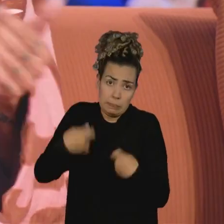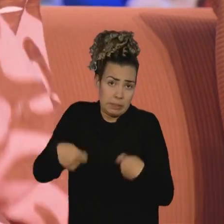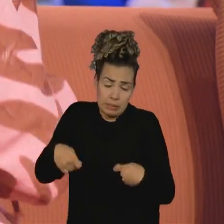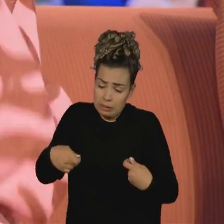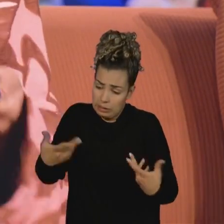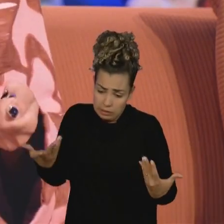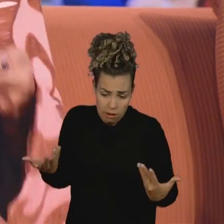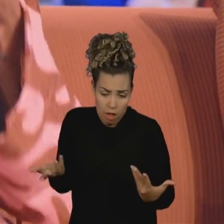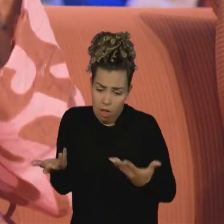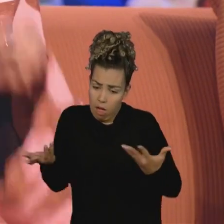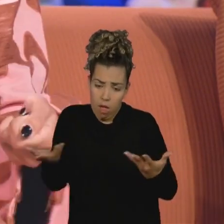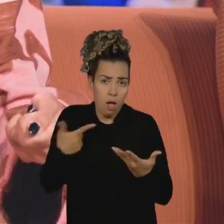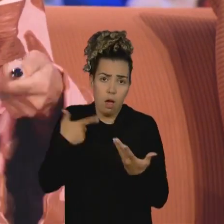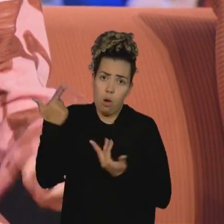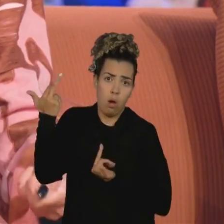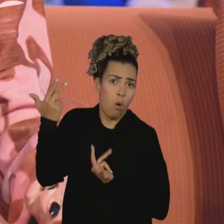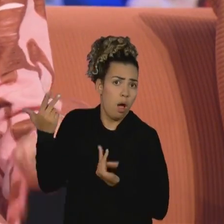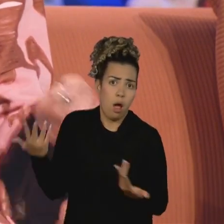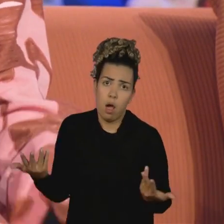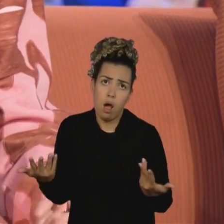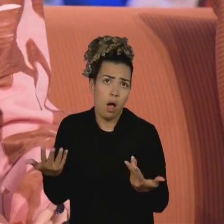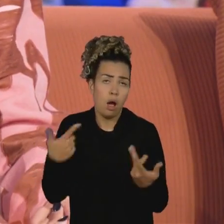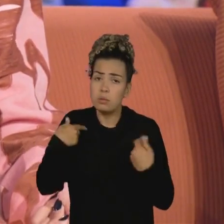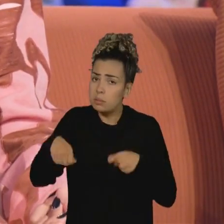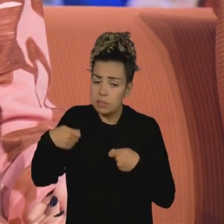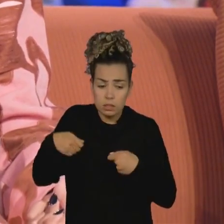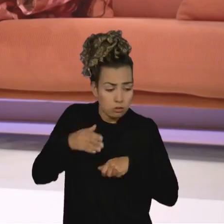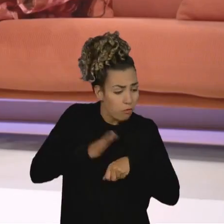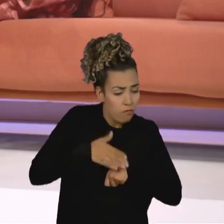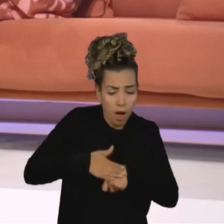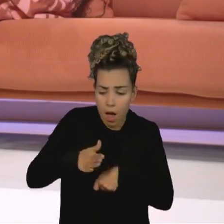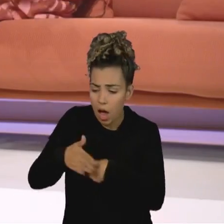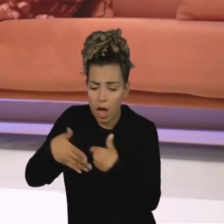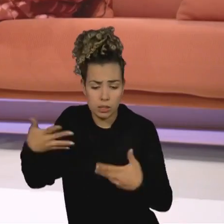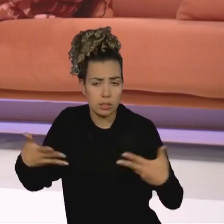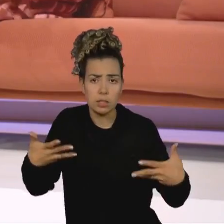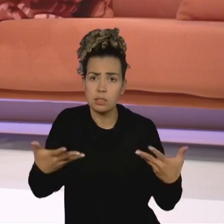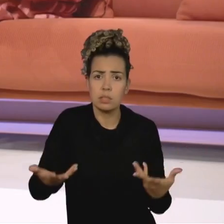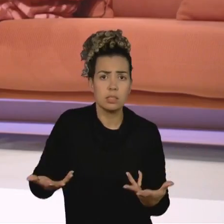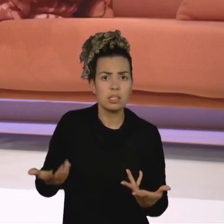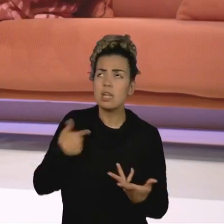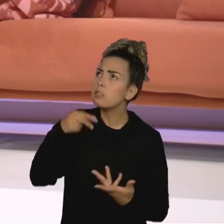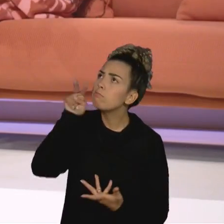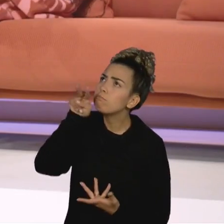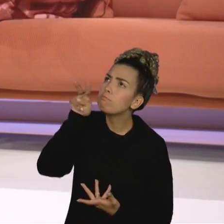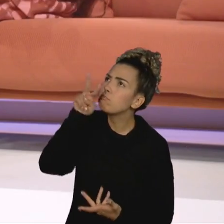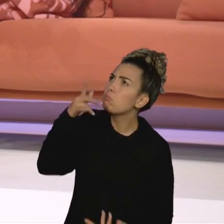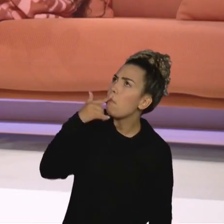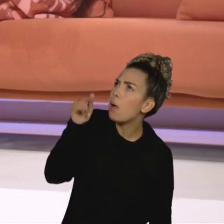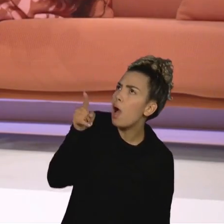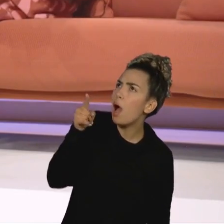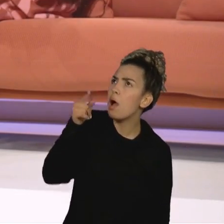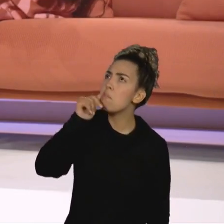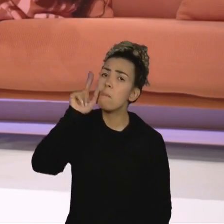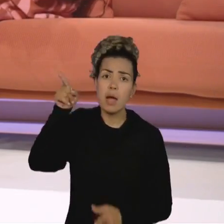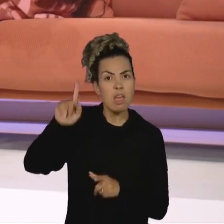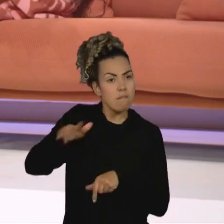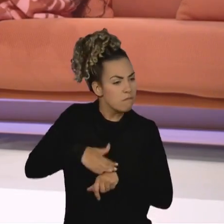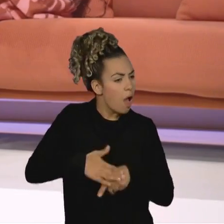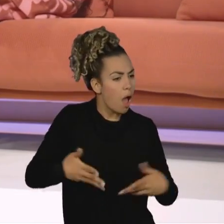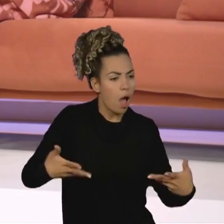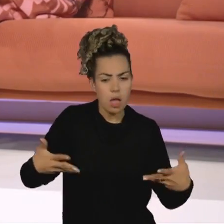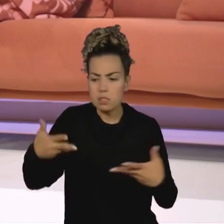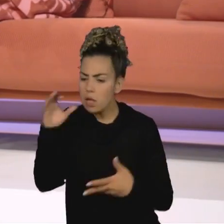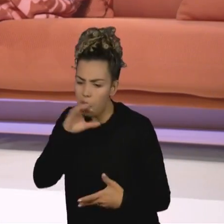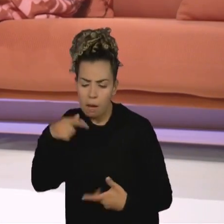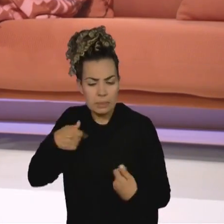é o ato ali, a prática, né? E o que eu via meus pais fazendo muito era sobreviver, né? E eu